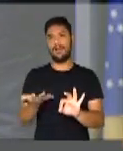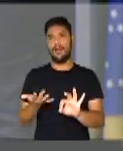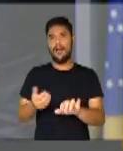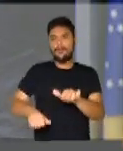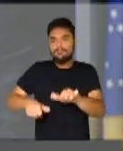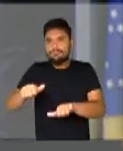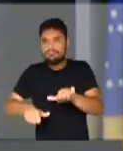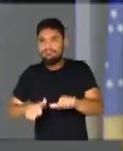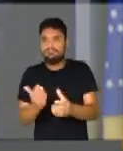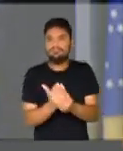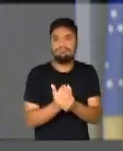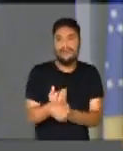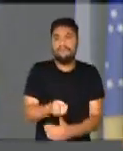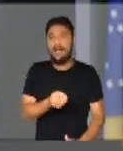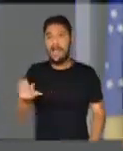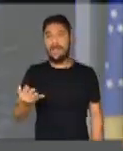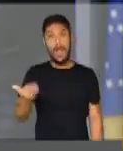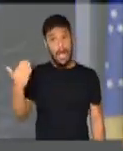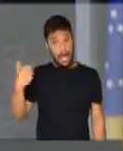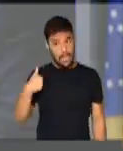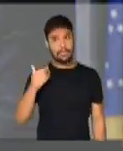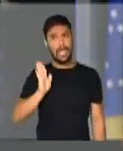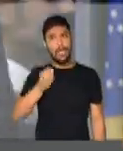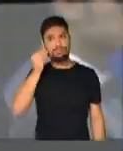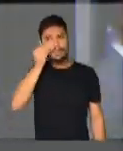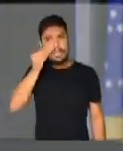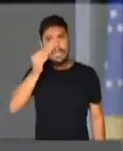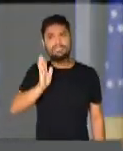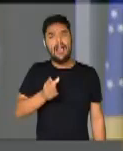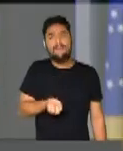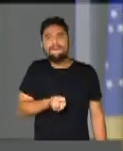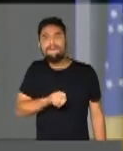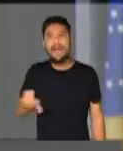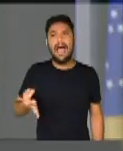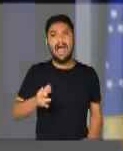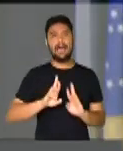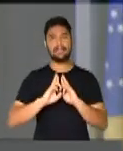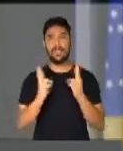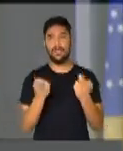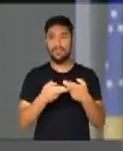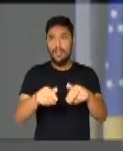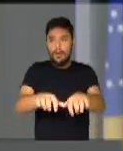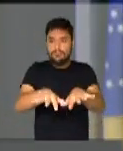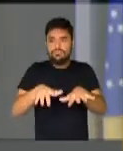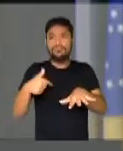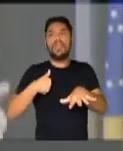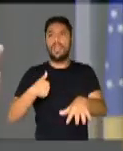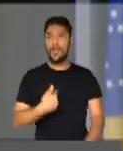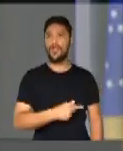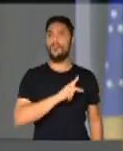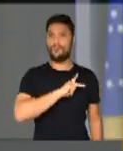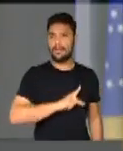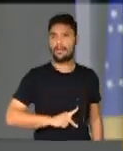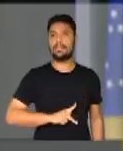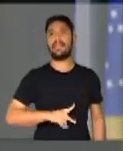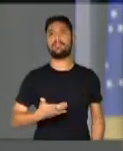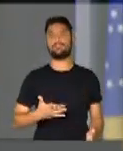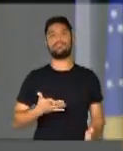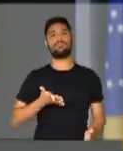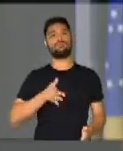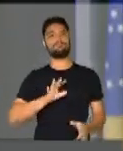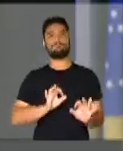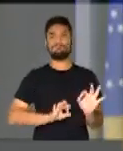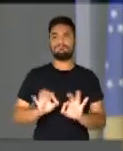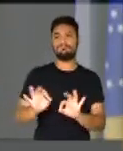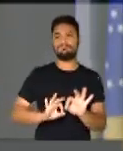de sessões importantes, eu tive a honra de presidir nessa casa e os meus pares, os meus colegas que foram reeleitos